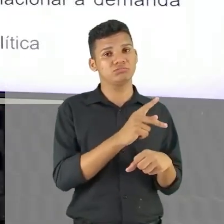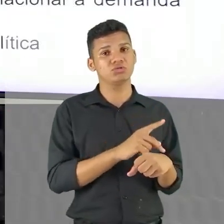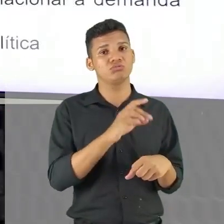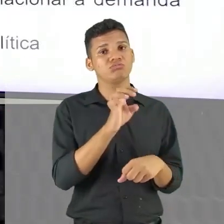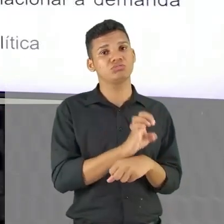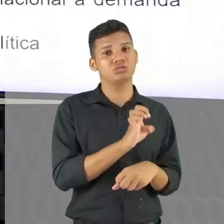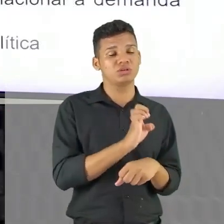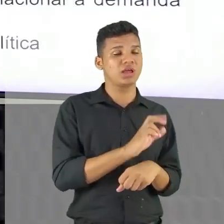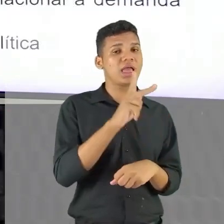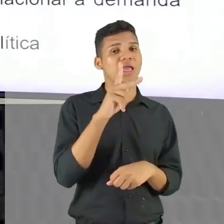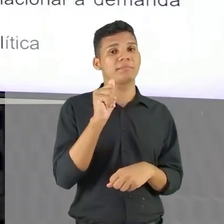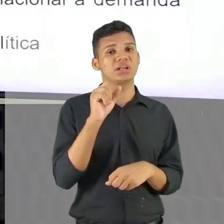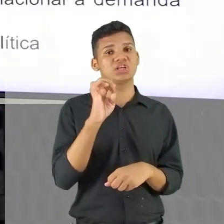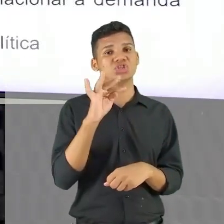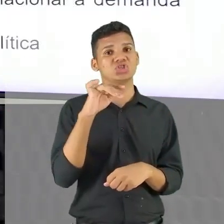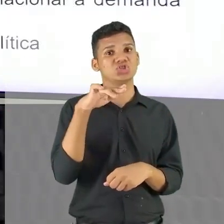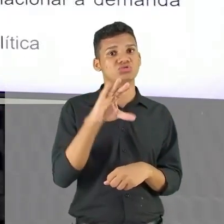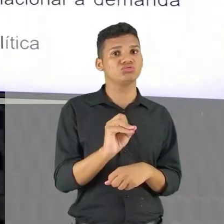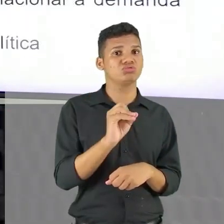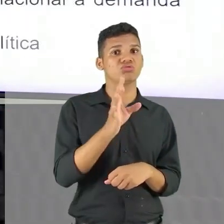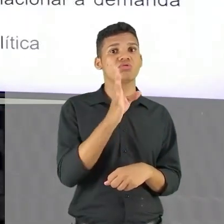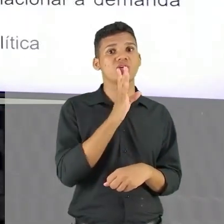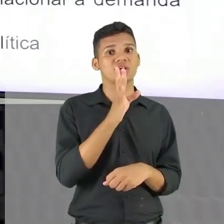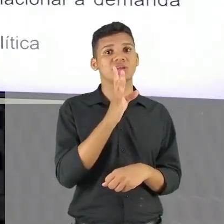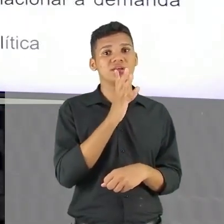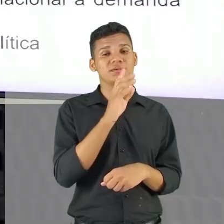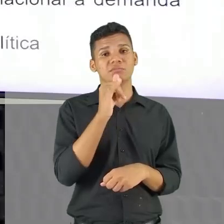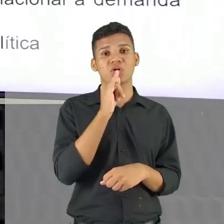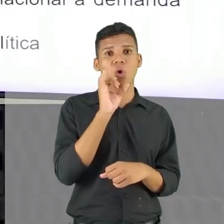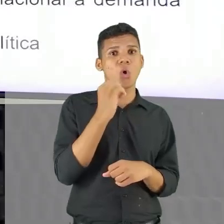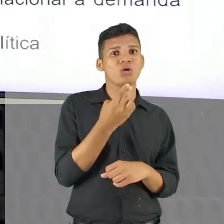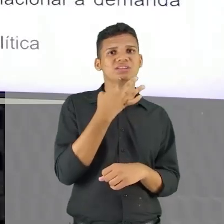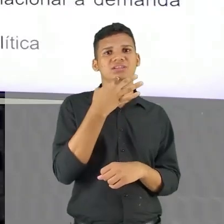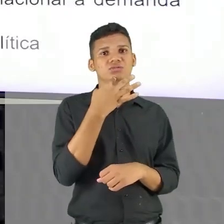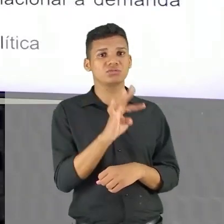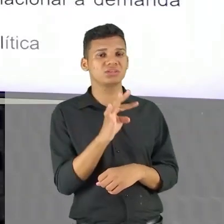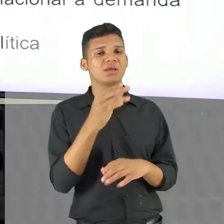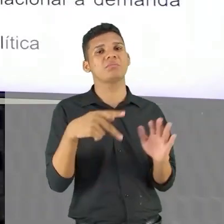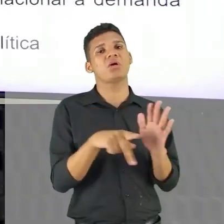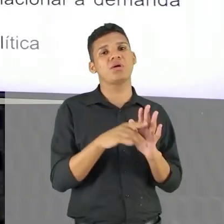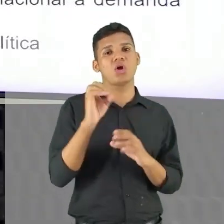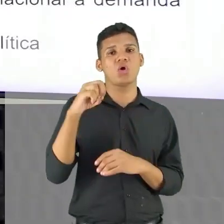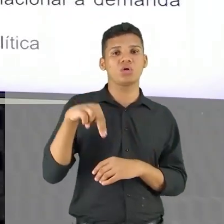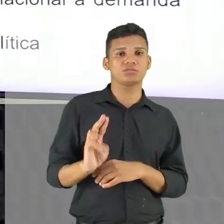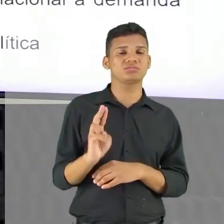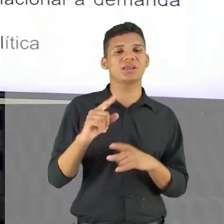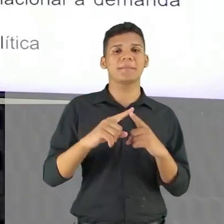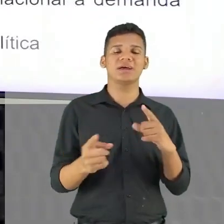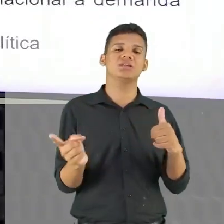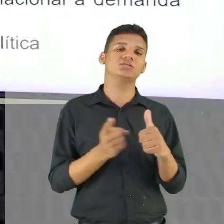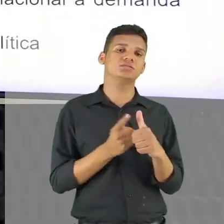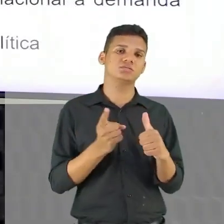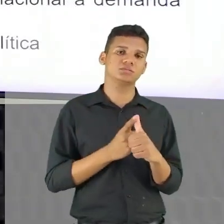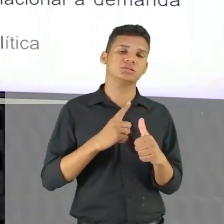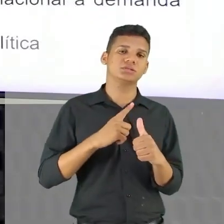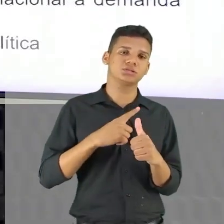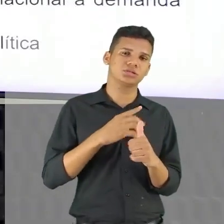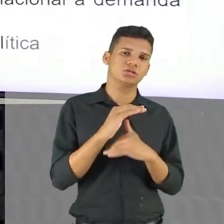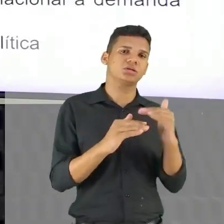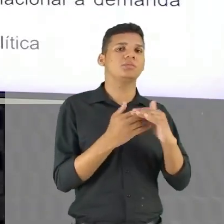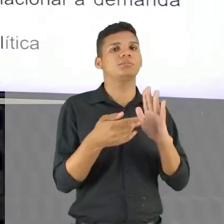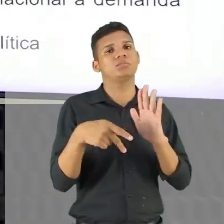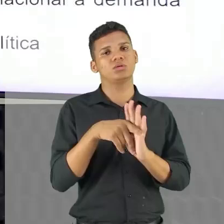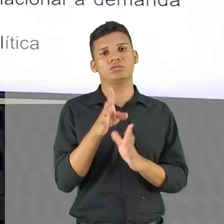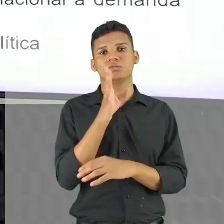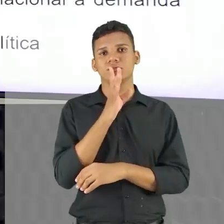Estado palestino reconhecido, aliás, ainda não reconhecido pela ONU, mas numa primeira etapa para o seu